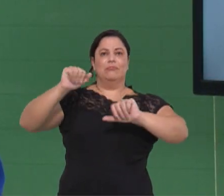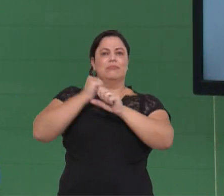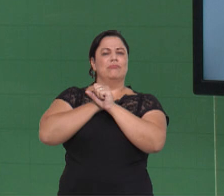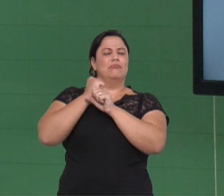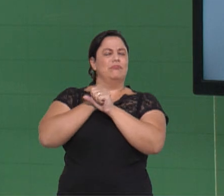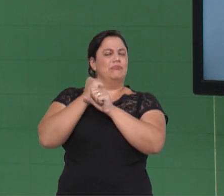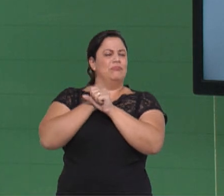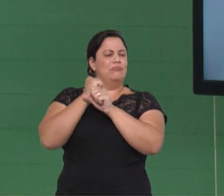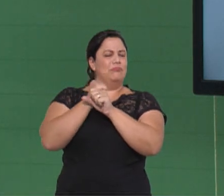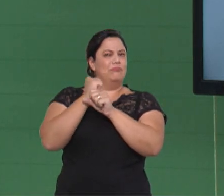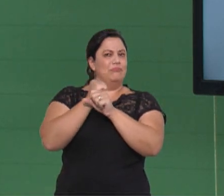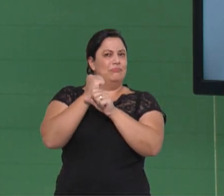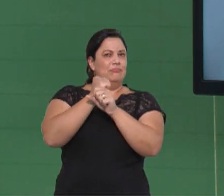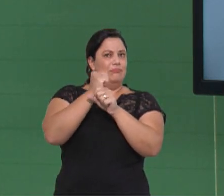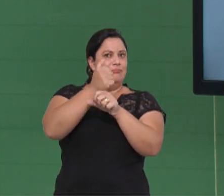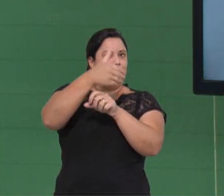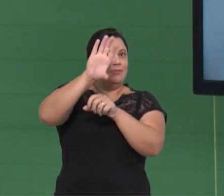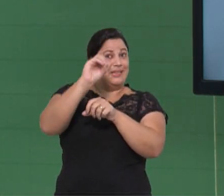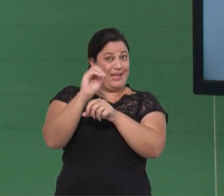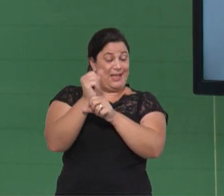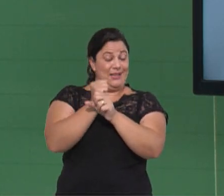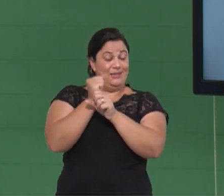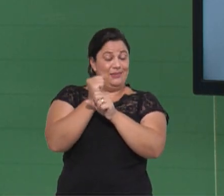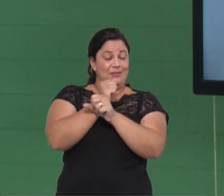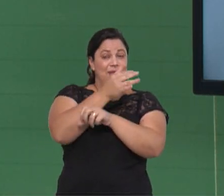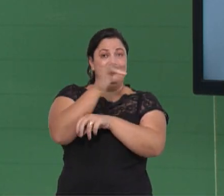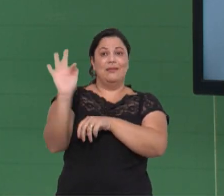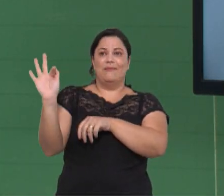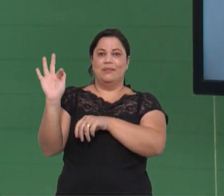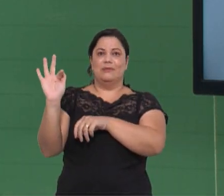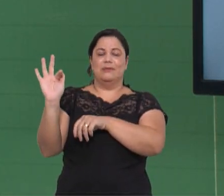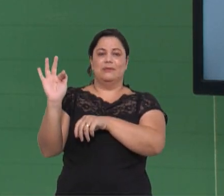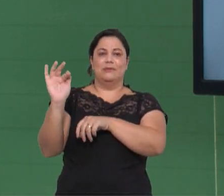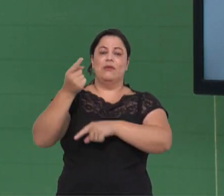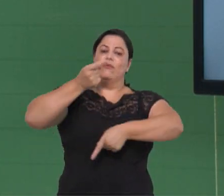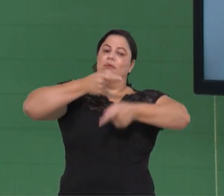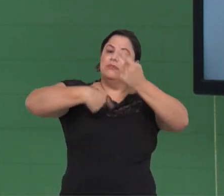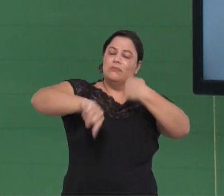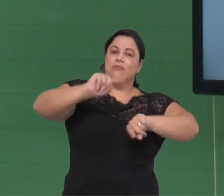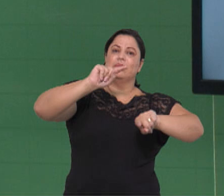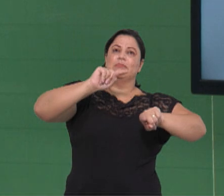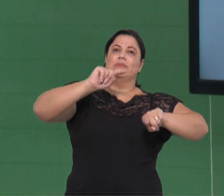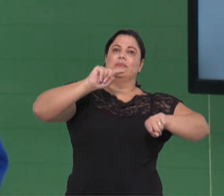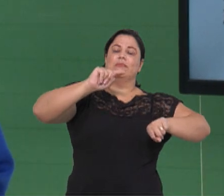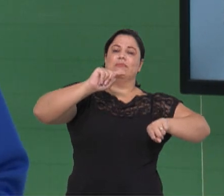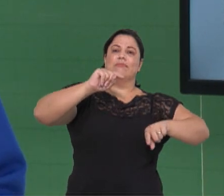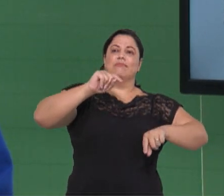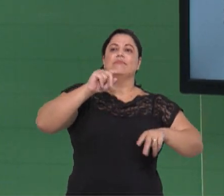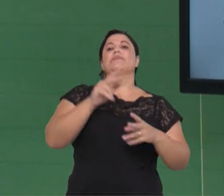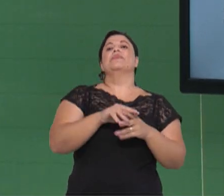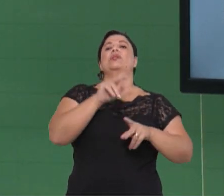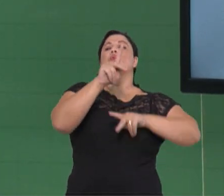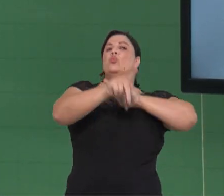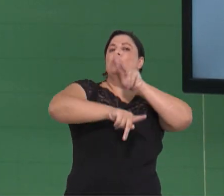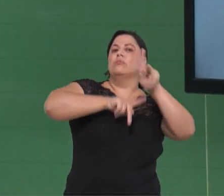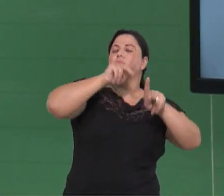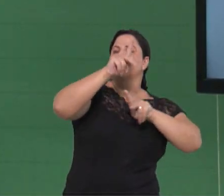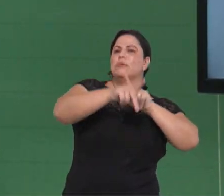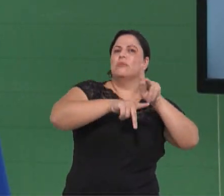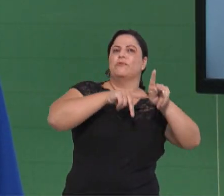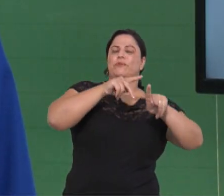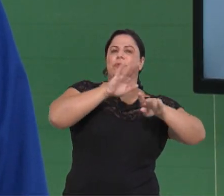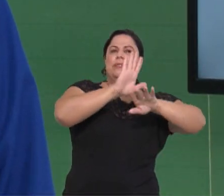foi uma revolução popular, em defesa de uma Constituição, não pense que